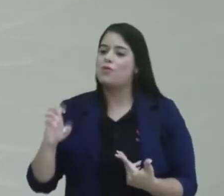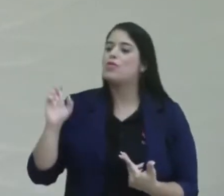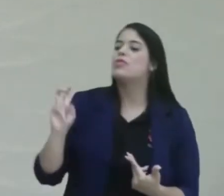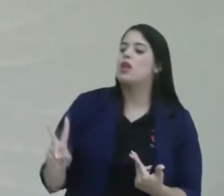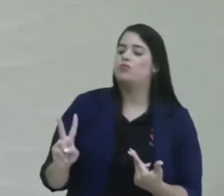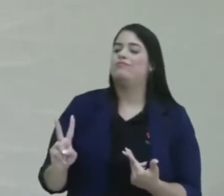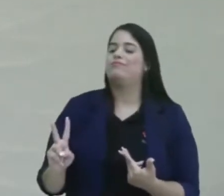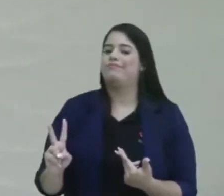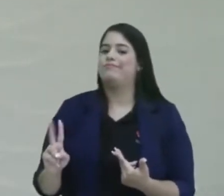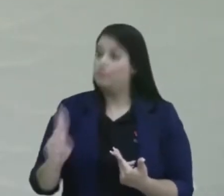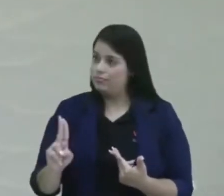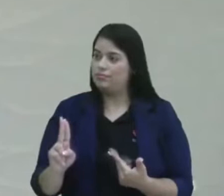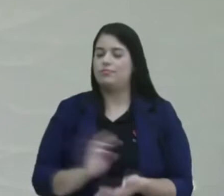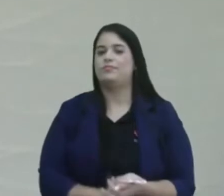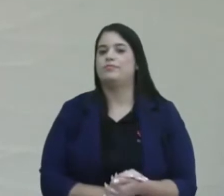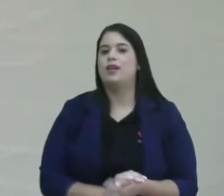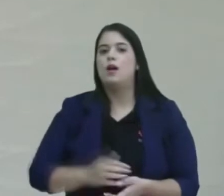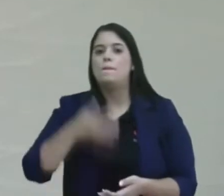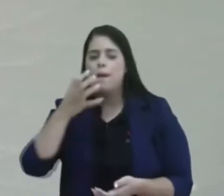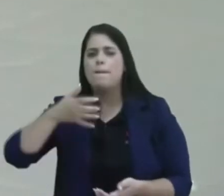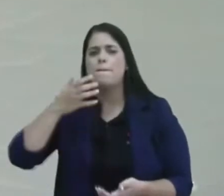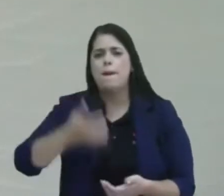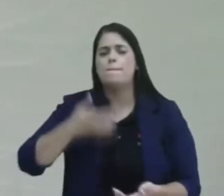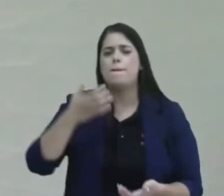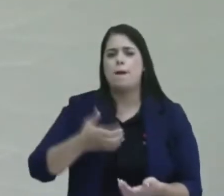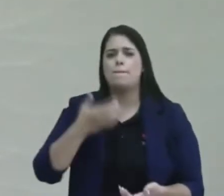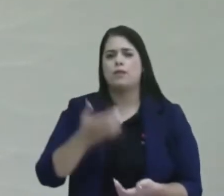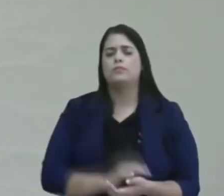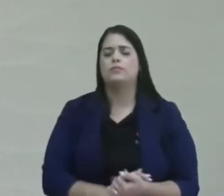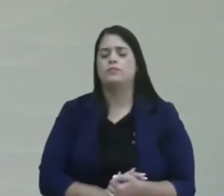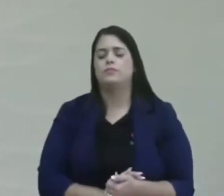afora. Mas dizer que